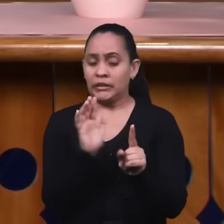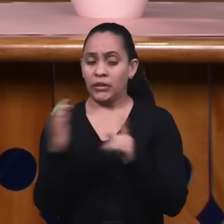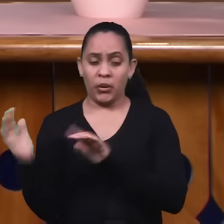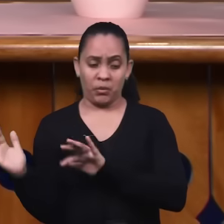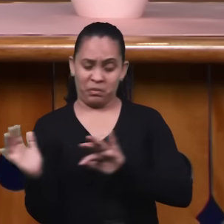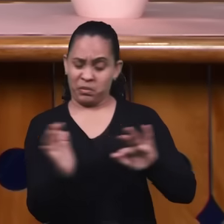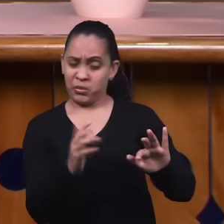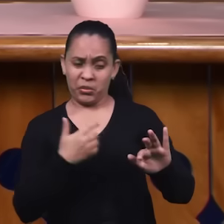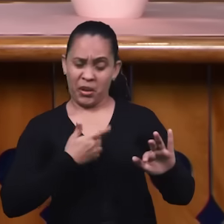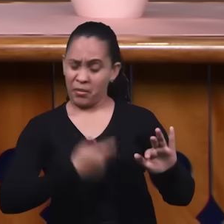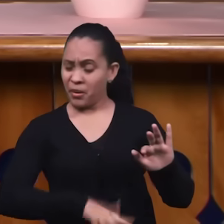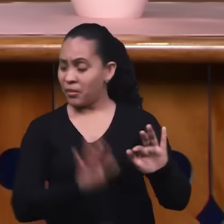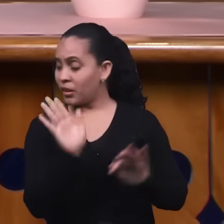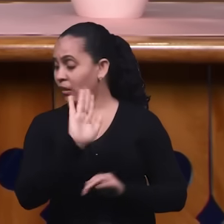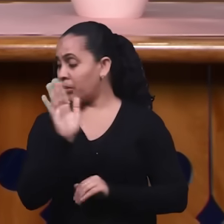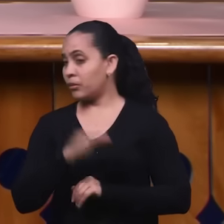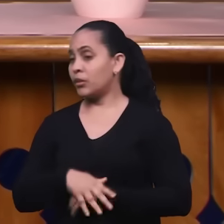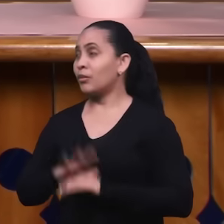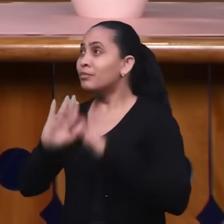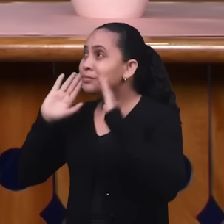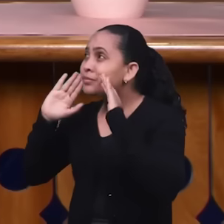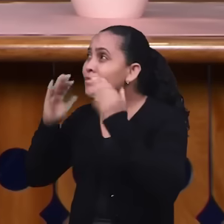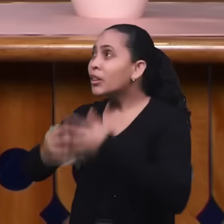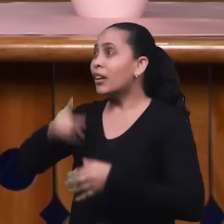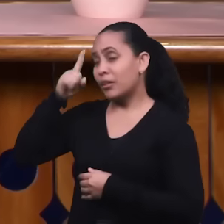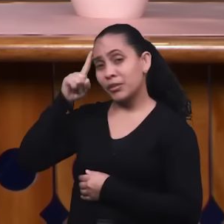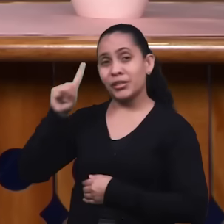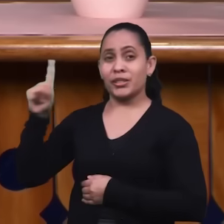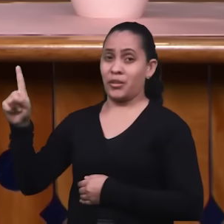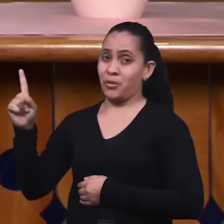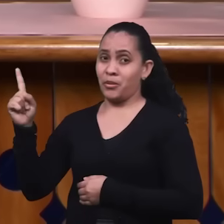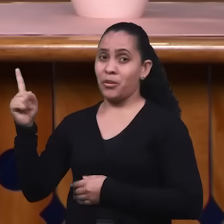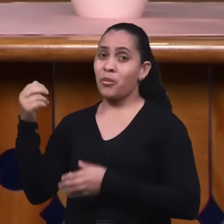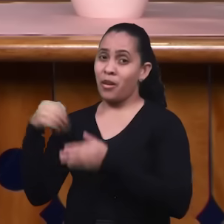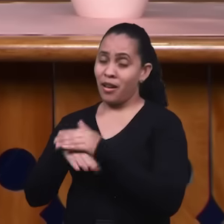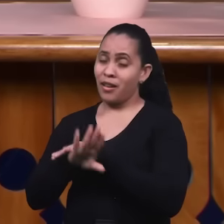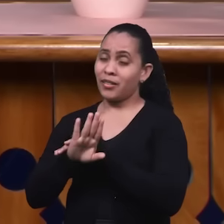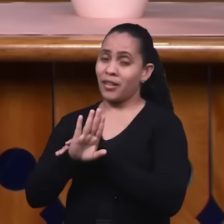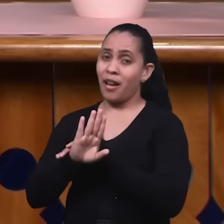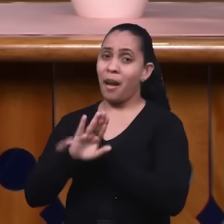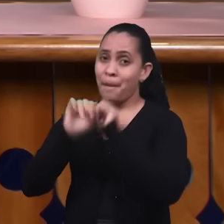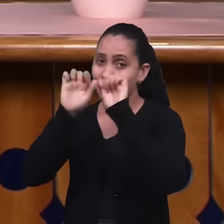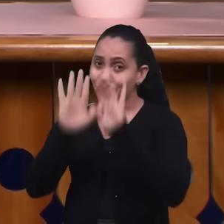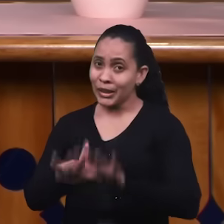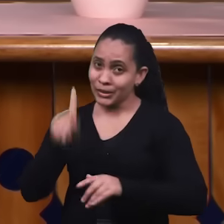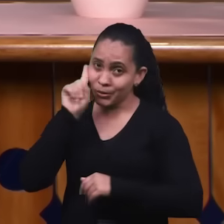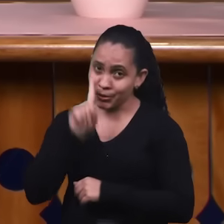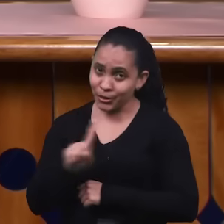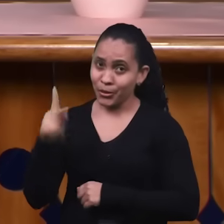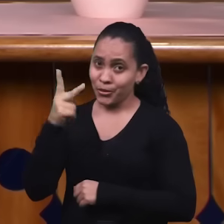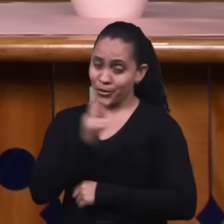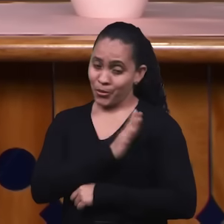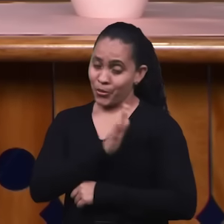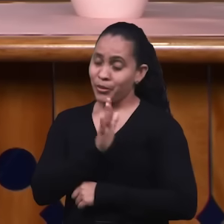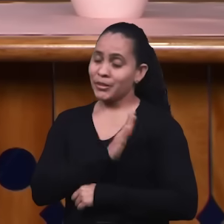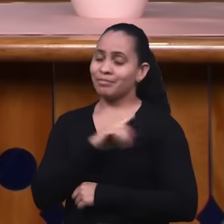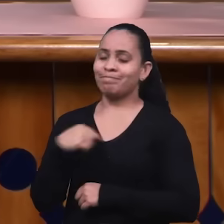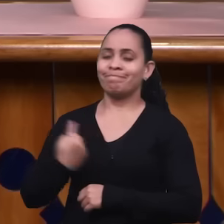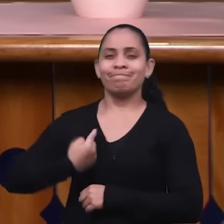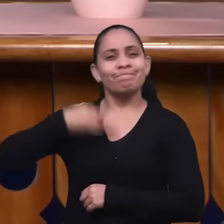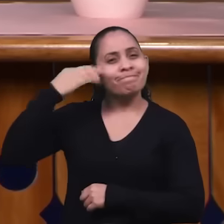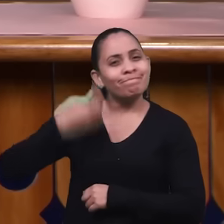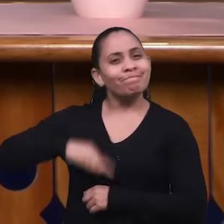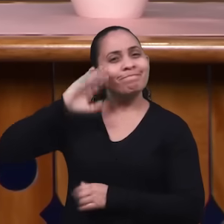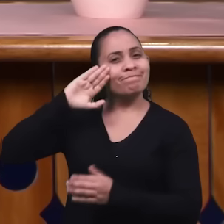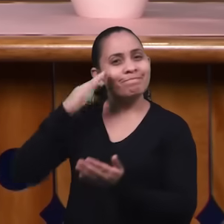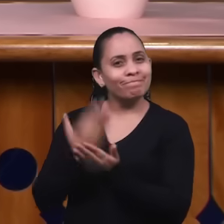não, isso não é para mim. Para você guardar isso, para que na eternidade nós tenhamos a certeza de que receberemos a coroa